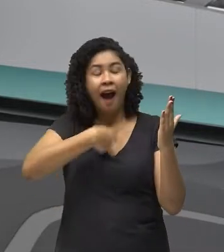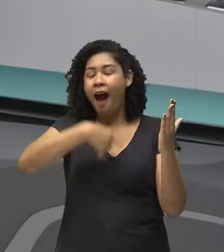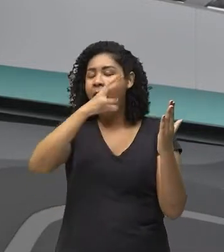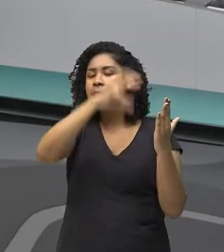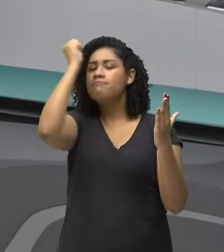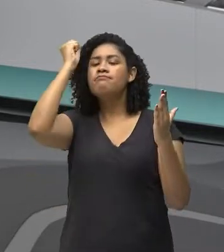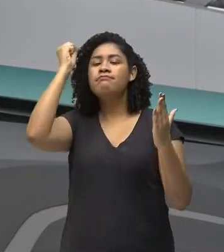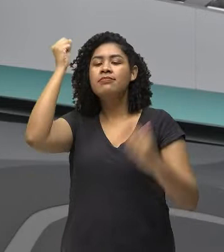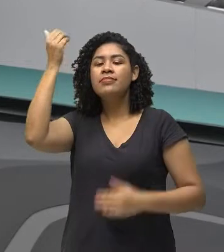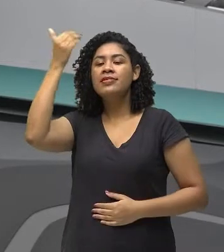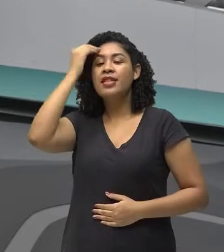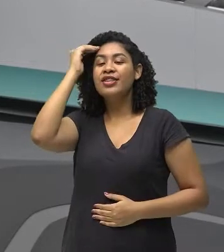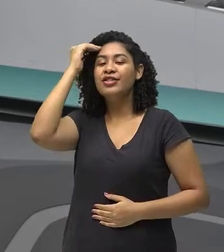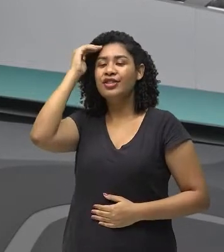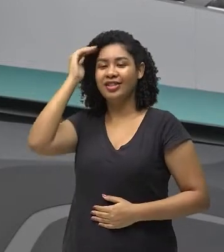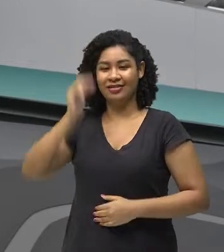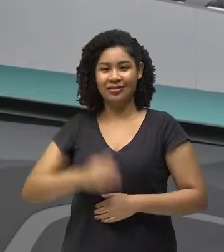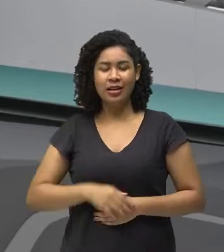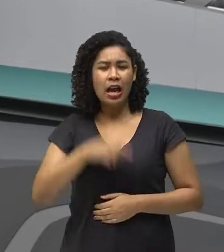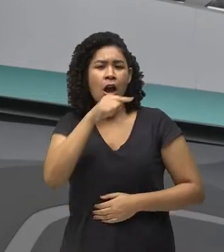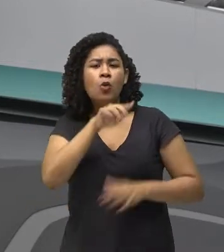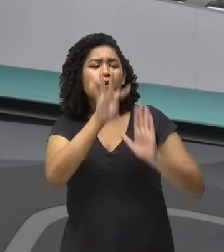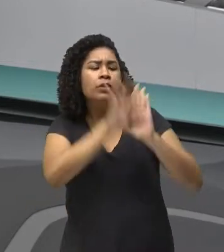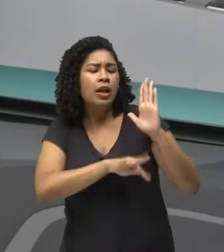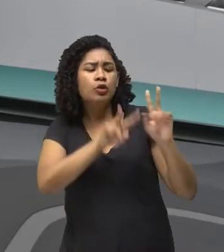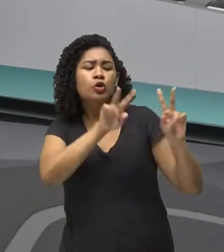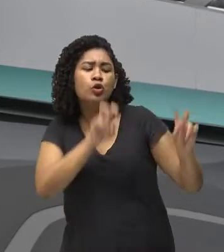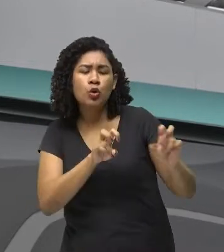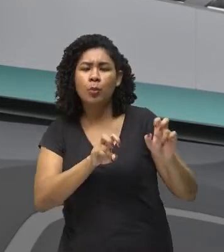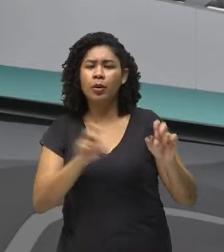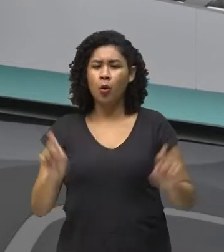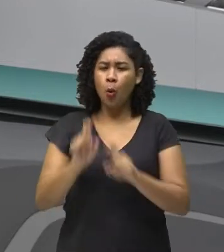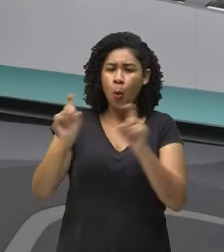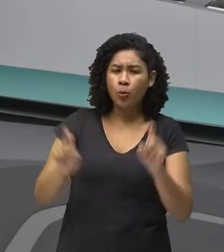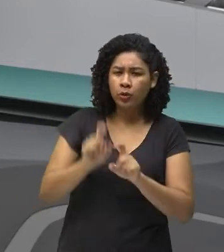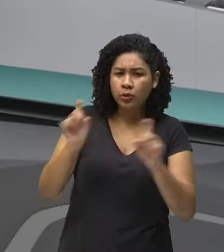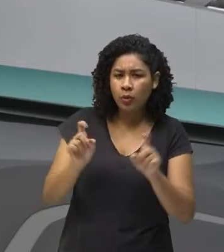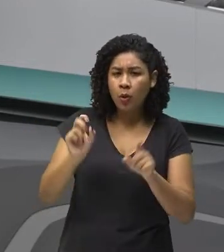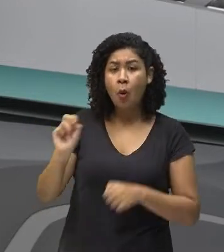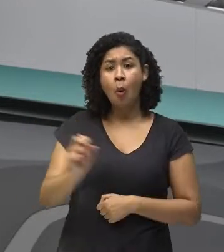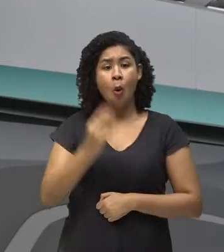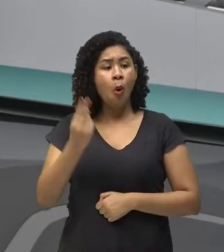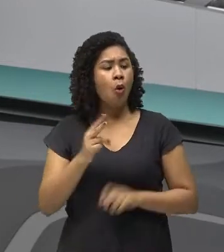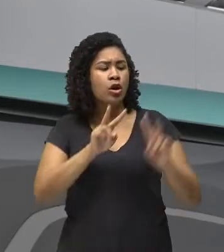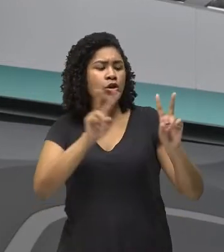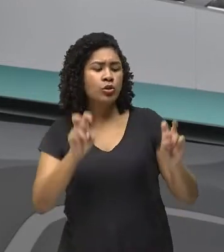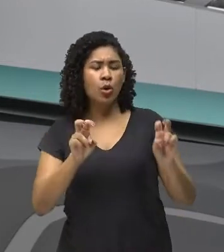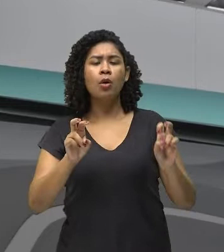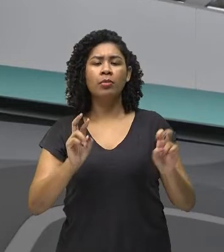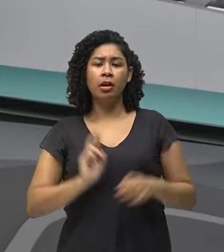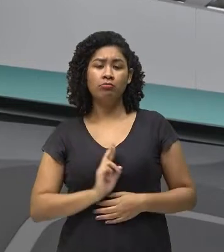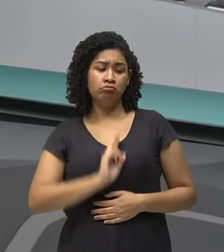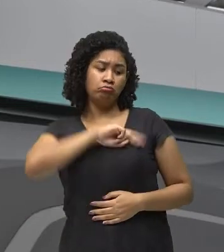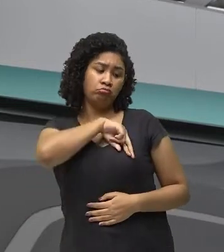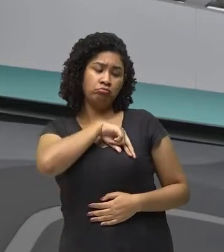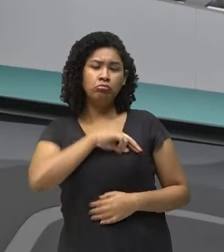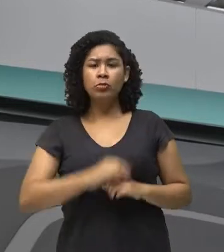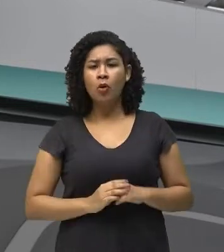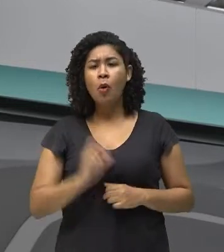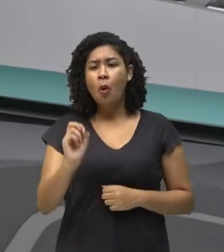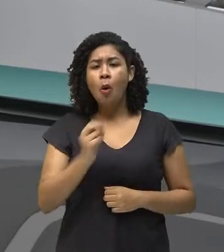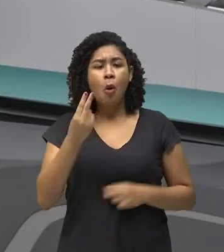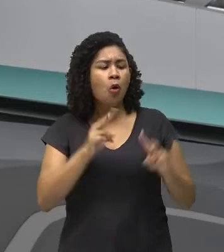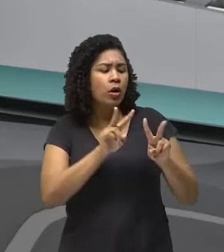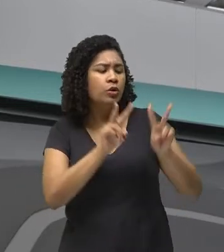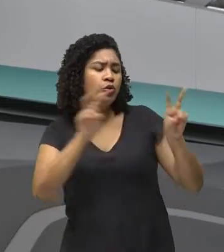de computador? O texto está falando de relacionamento? O texto está falando sobre amizade? Do que ele está falando? Essa é a